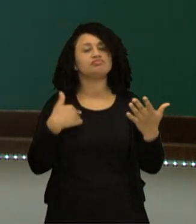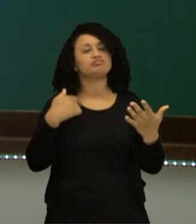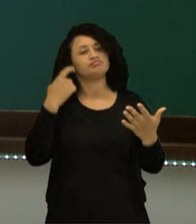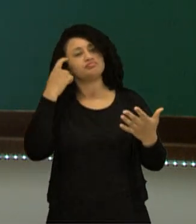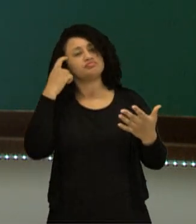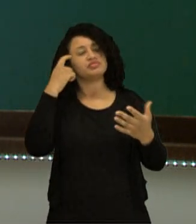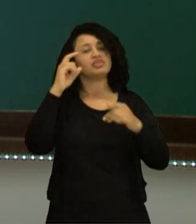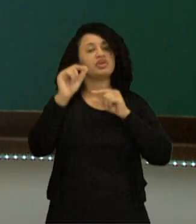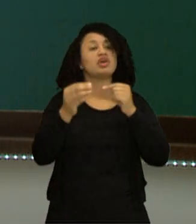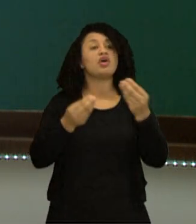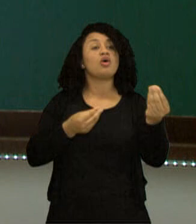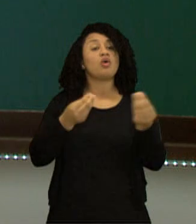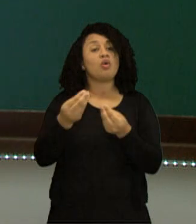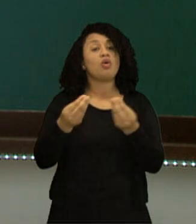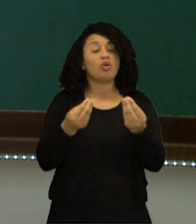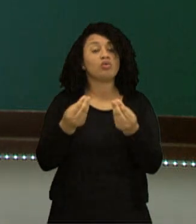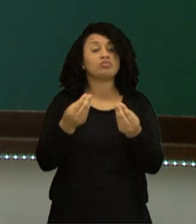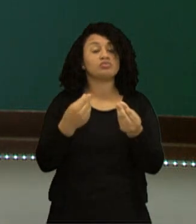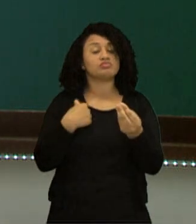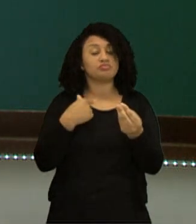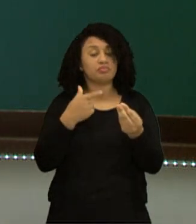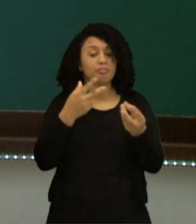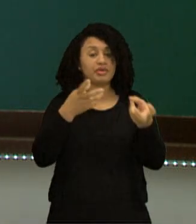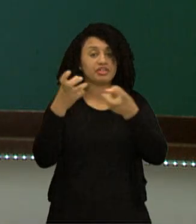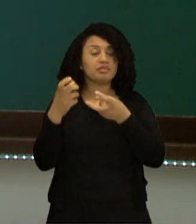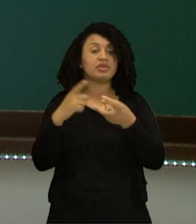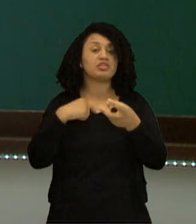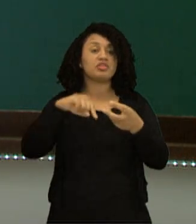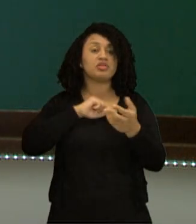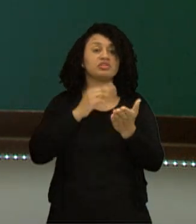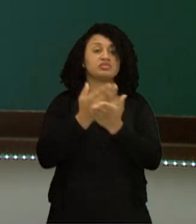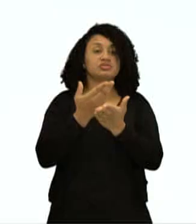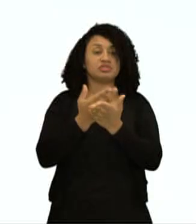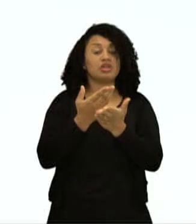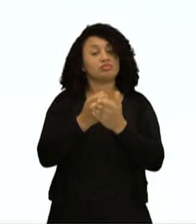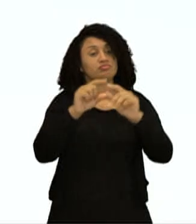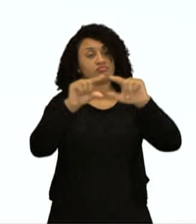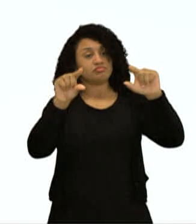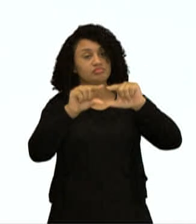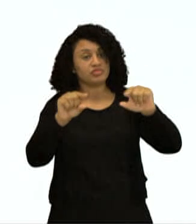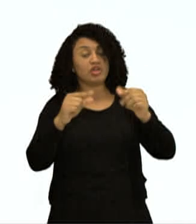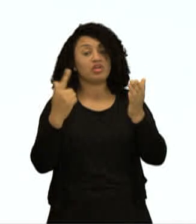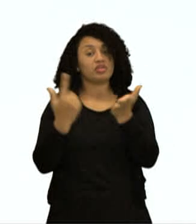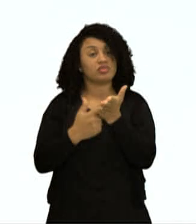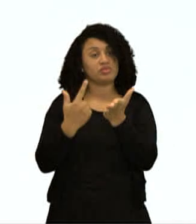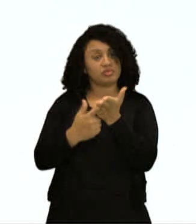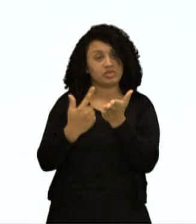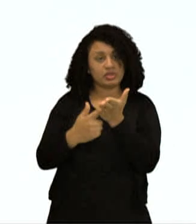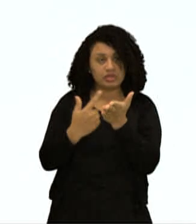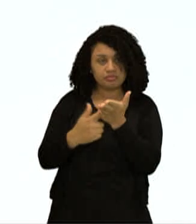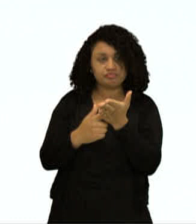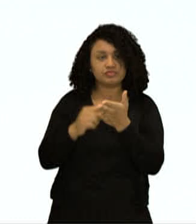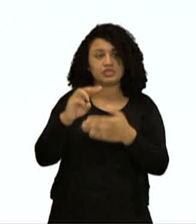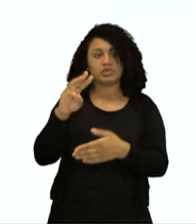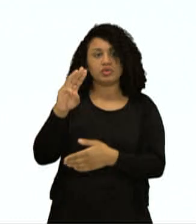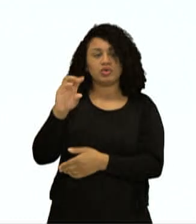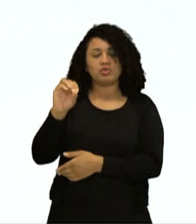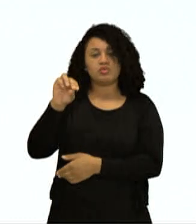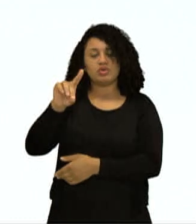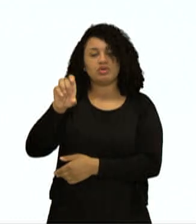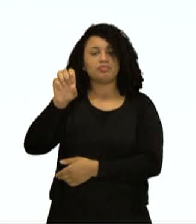pouquinho. Como você pode notar, acabamos de estudar alguns trechos do livro Wonder. Reflita sobre